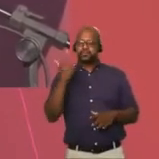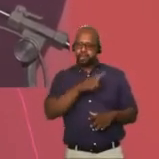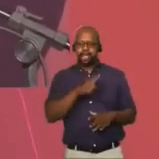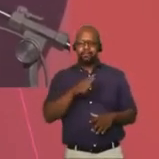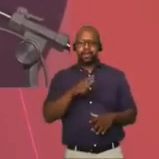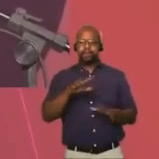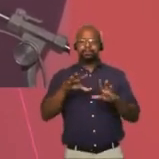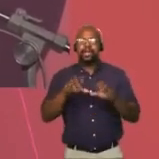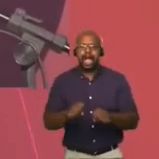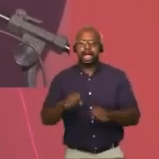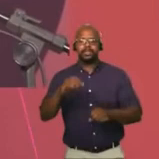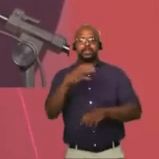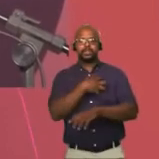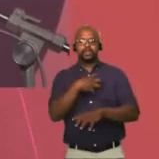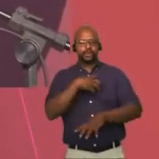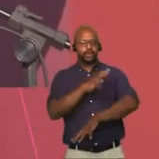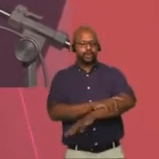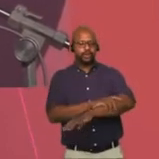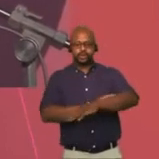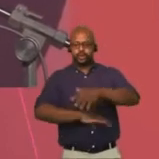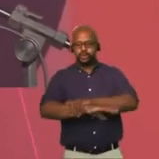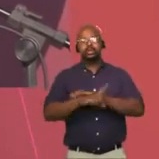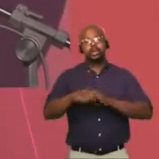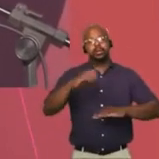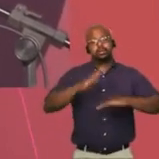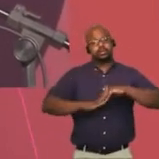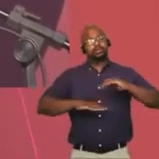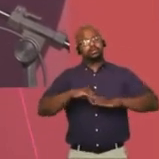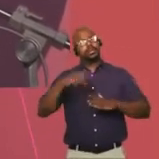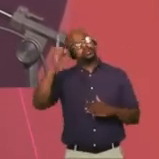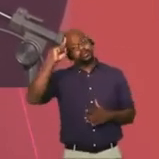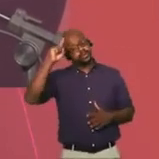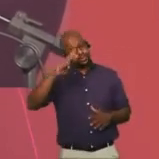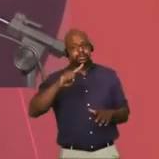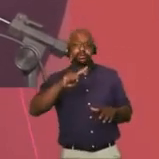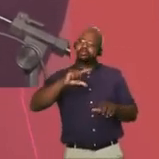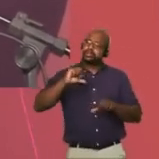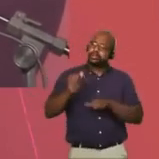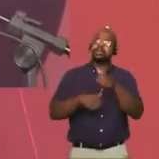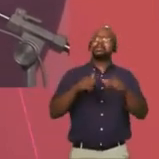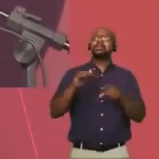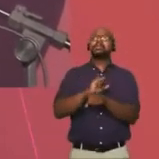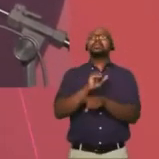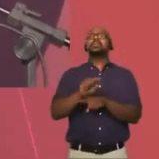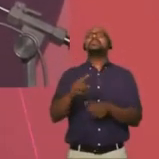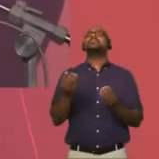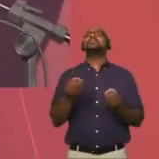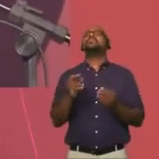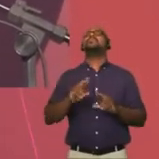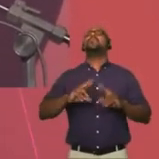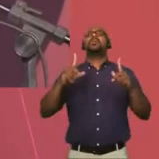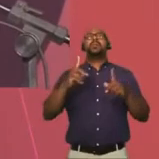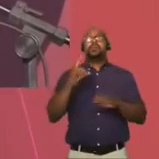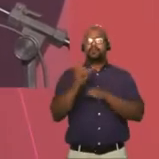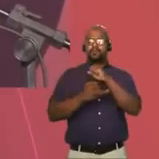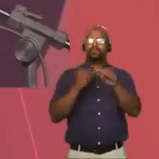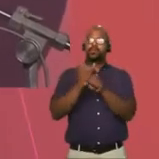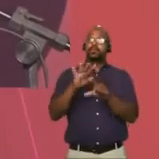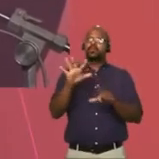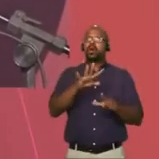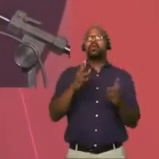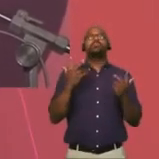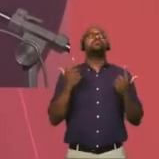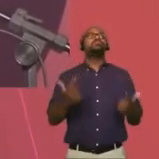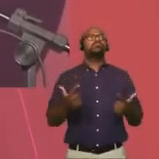pegar o sentir que era o que o Nossa práxis do dia a dia estamos fazendo as coisas de uma forma virtual com